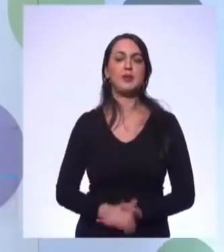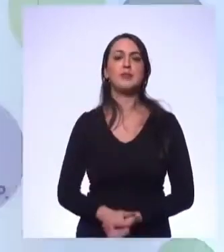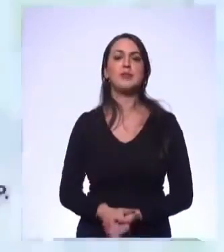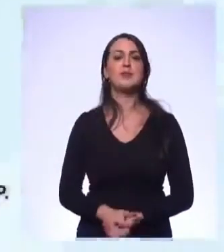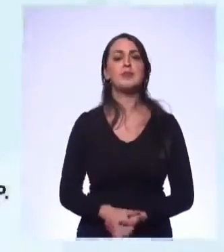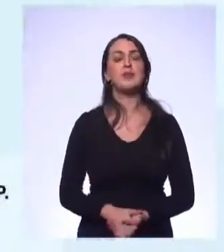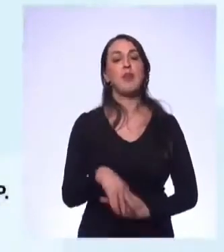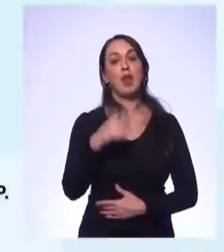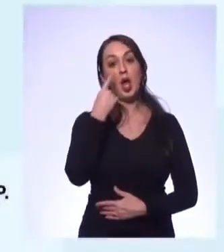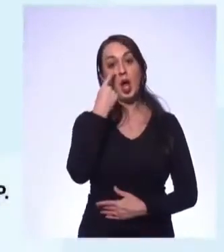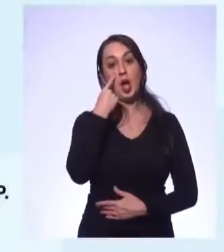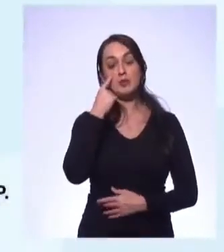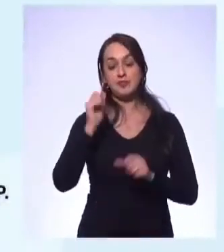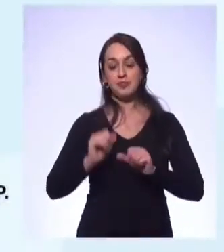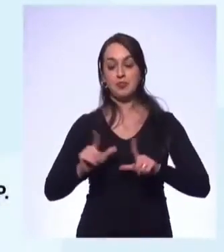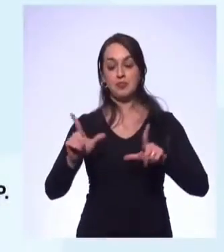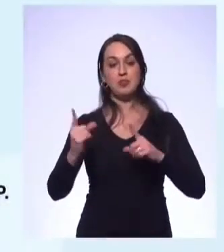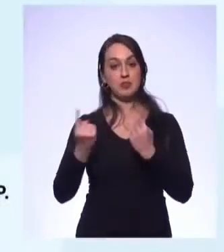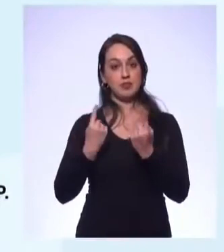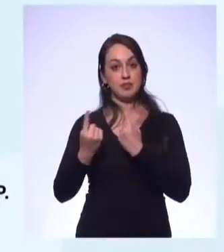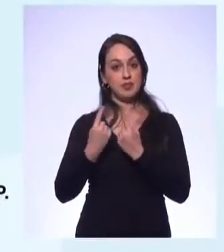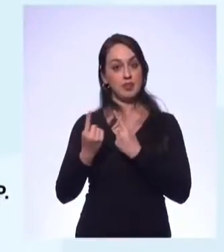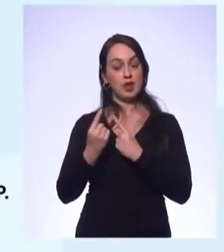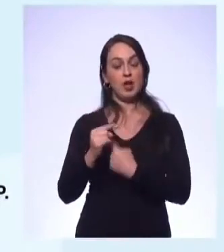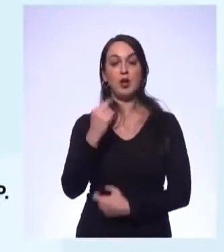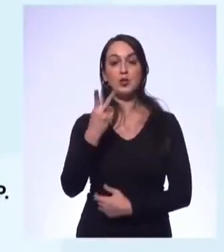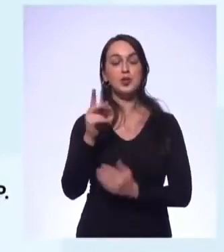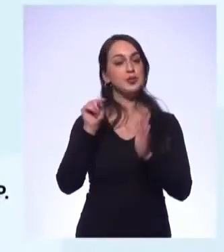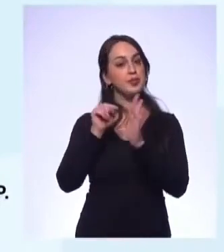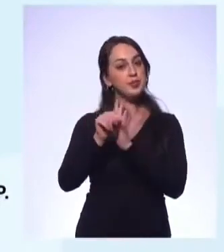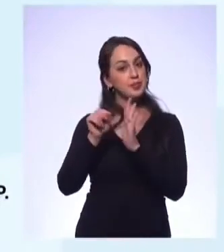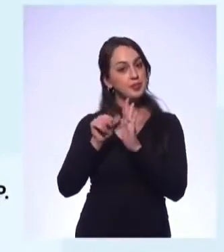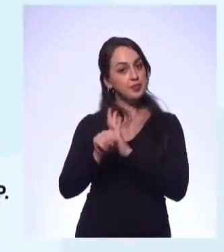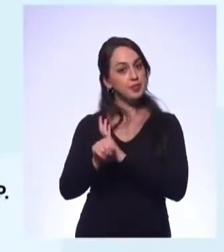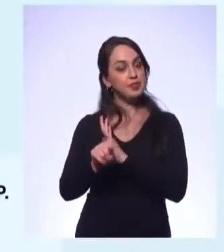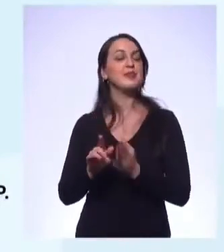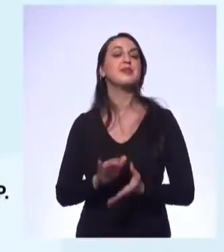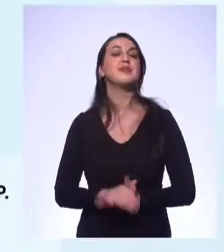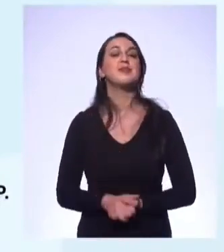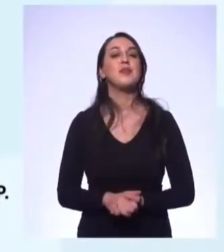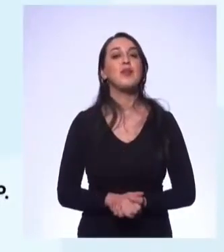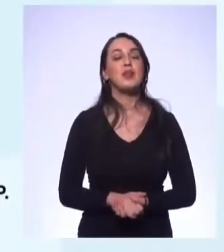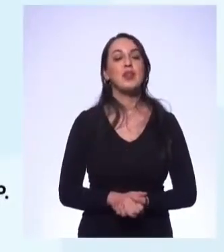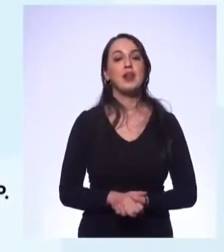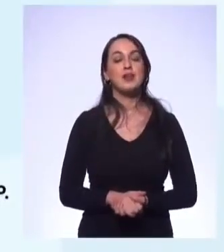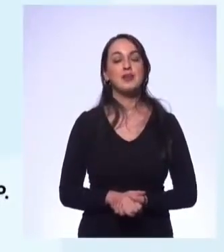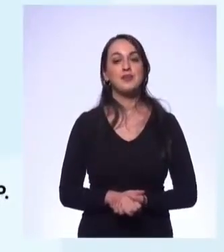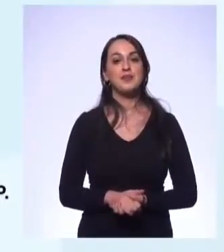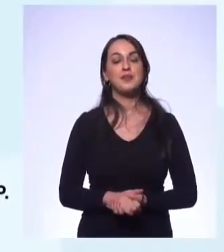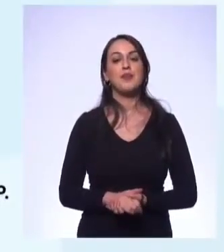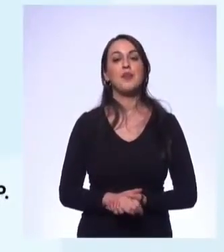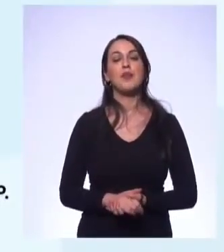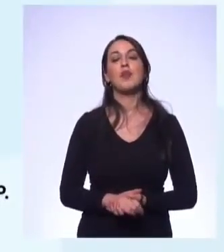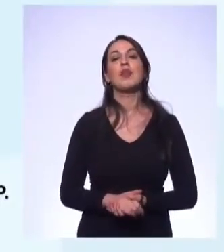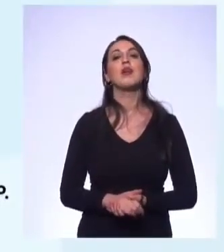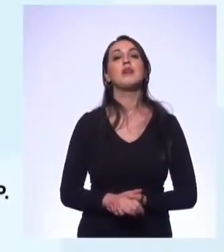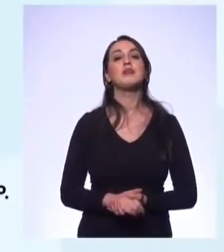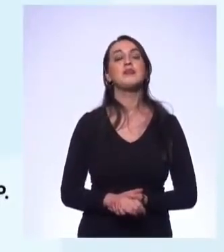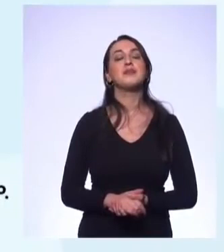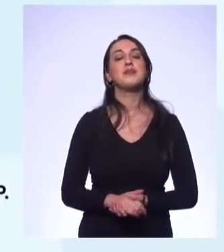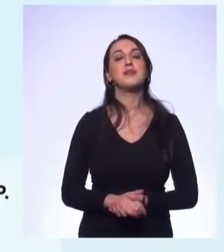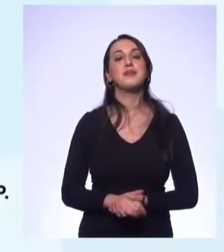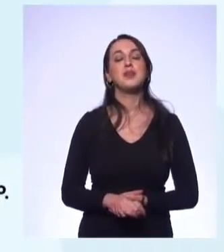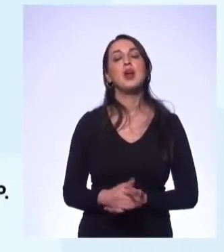chat como que vocês reagem. Ó, 2 perguntinhas. Eu tenho certeza, aliás, eu nem coloquei como número, porque vocês vão dar uma